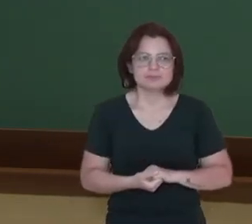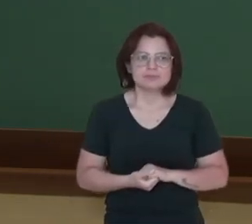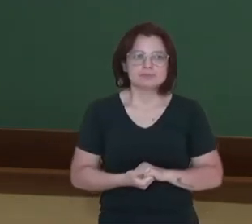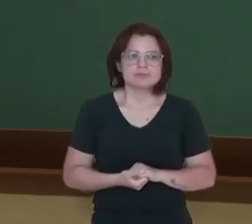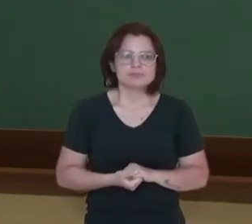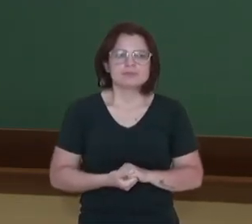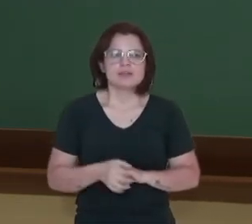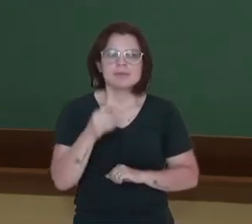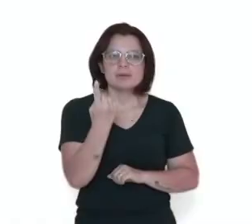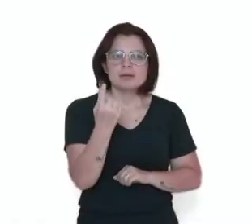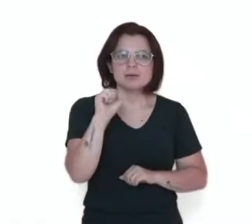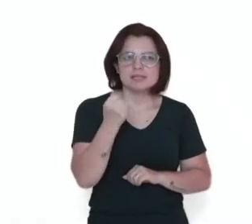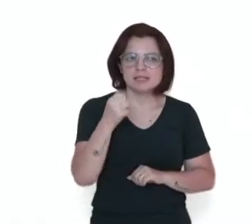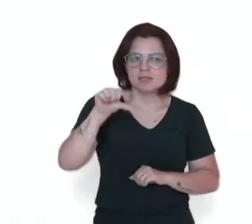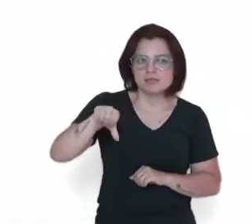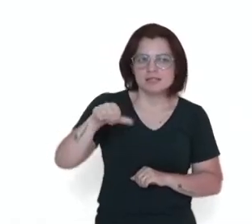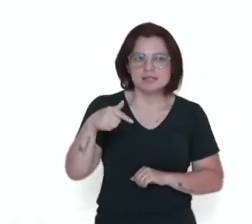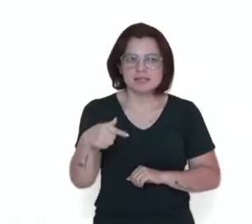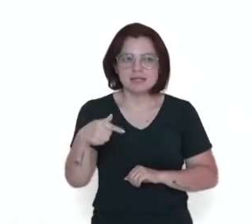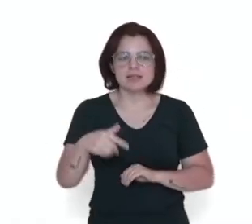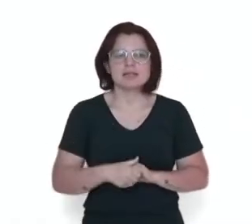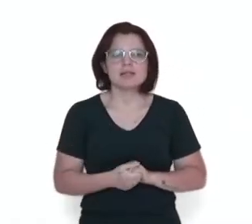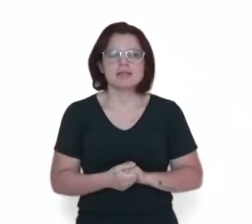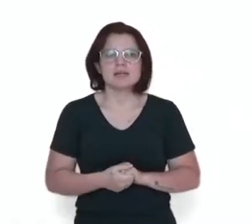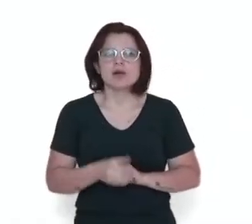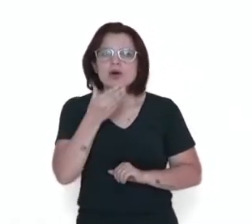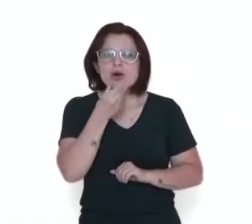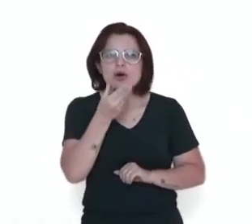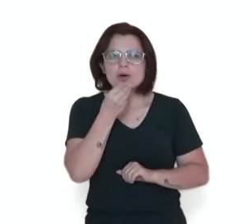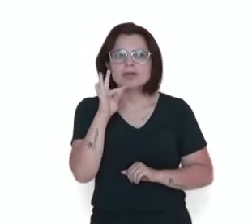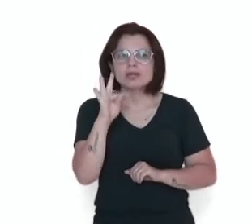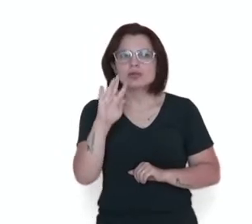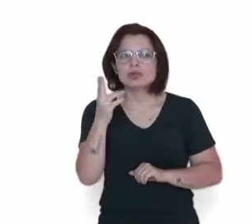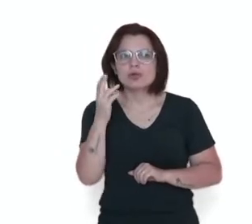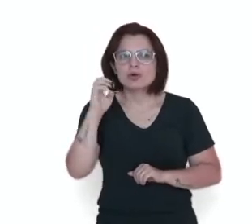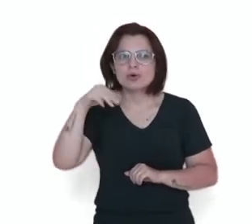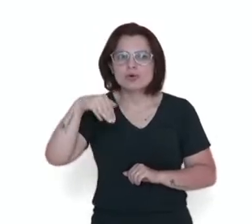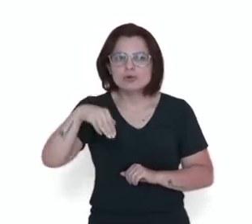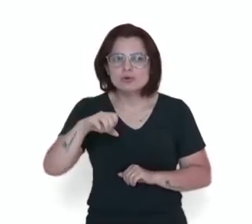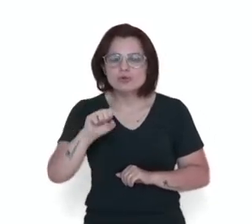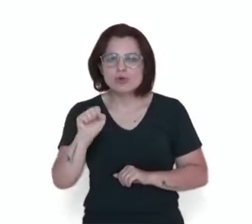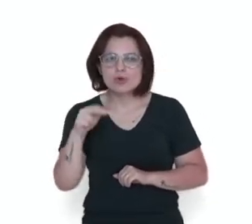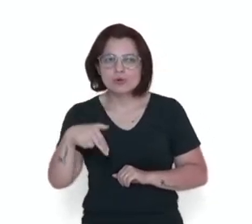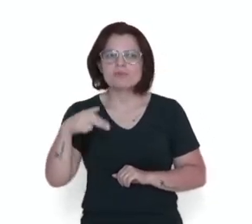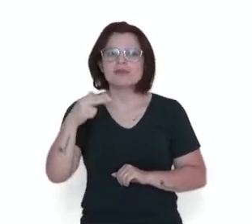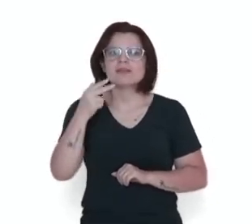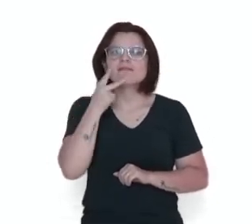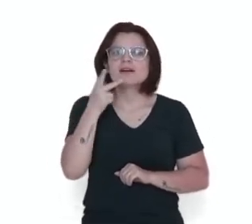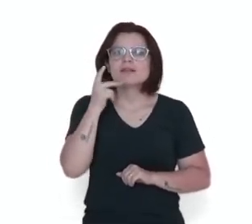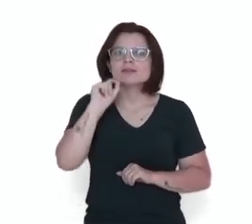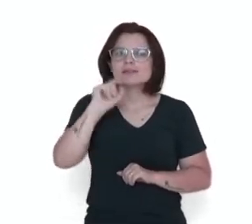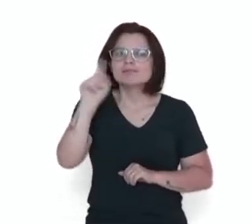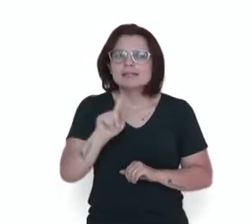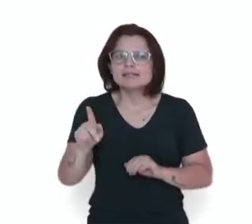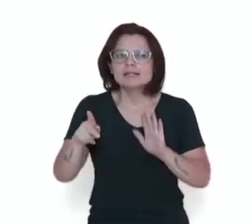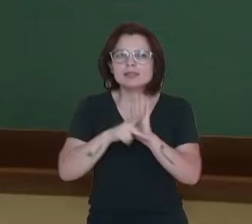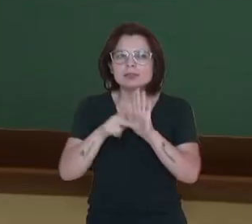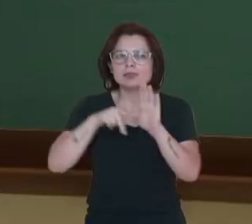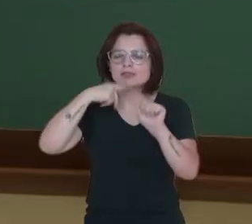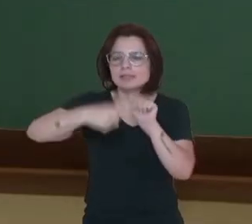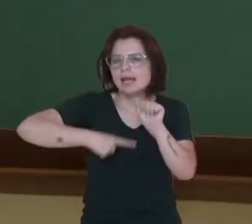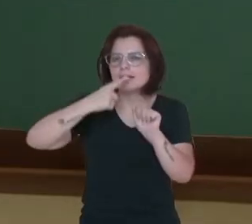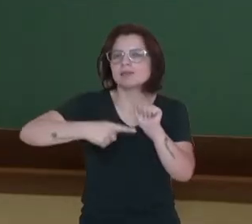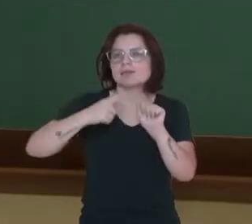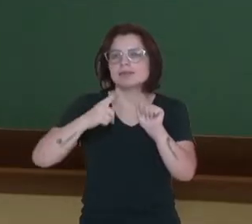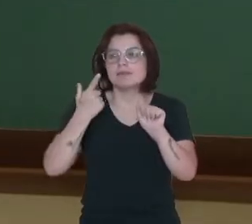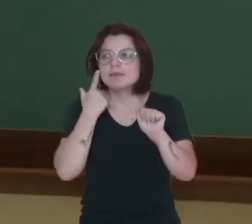No ano de 1897, o Thomson concluiu que os raios catódicos eram formados por partículas que possuem carga negativa,